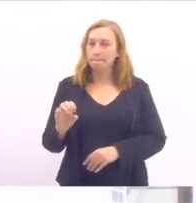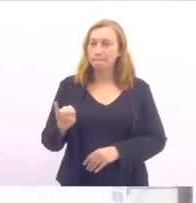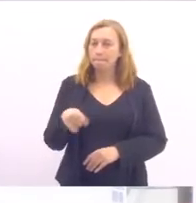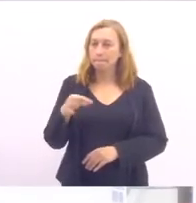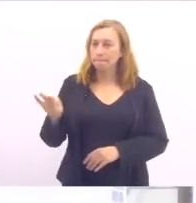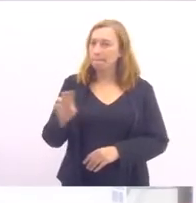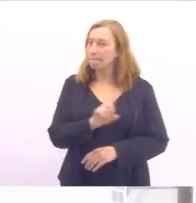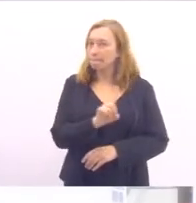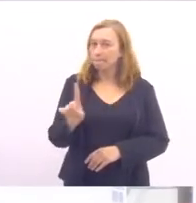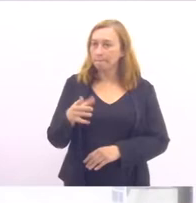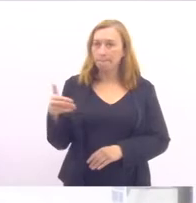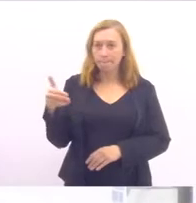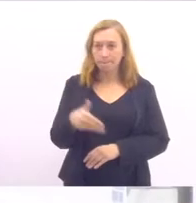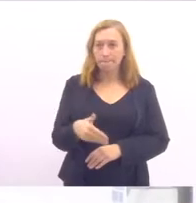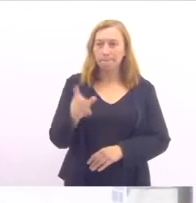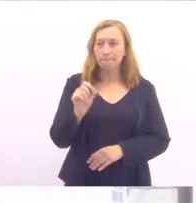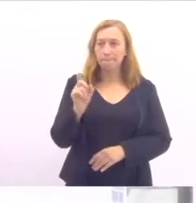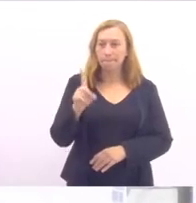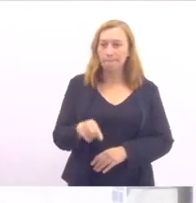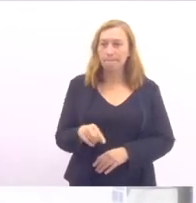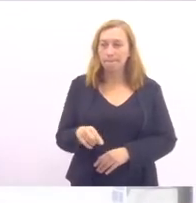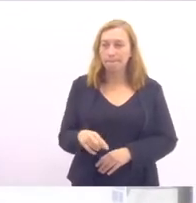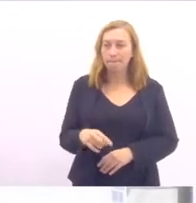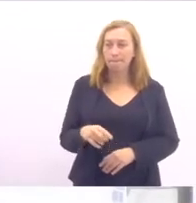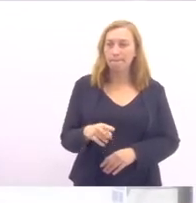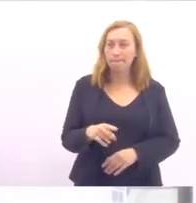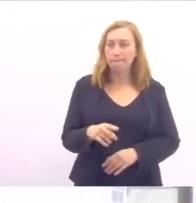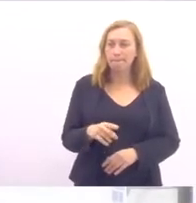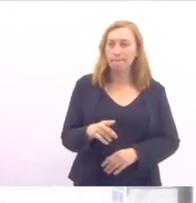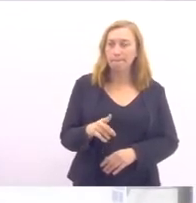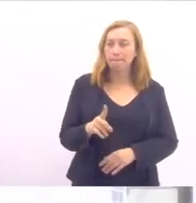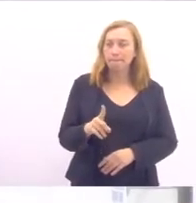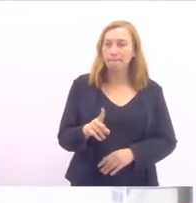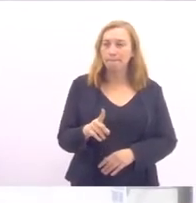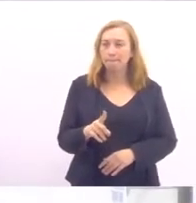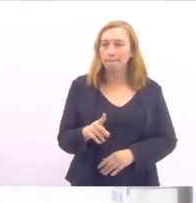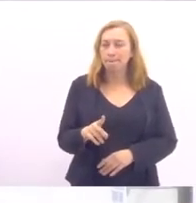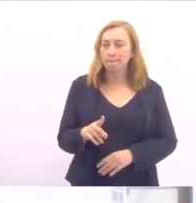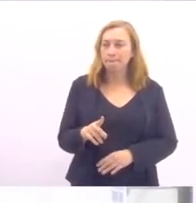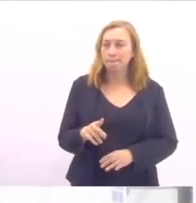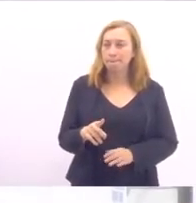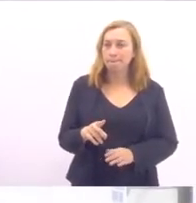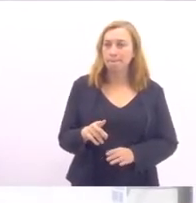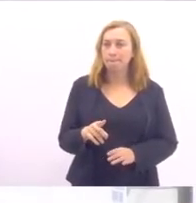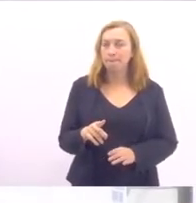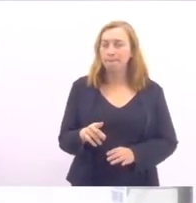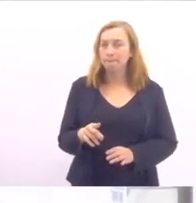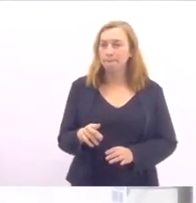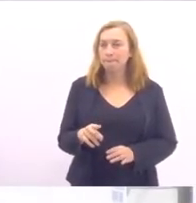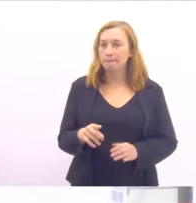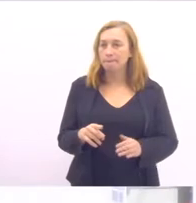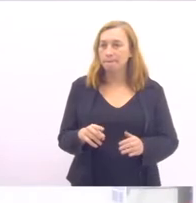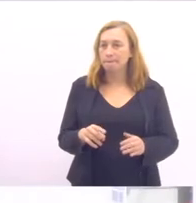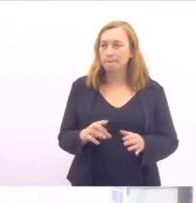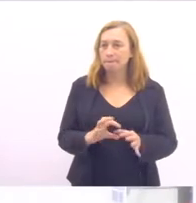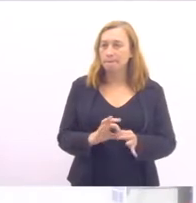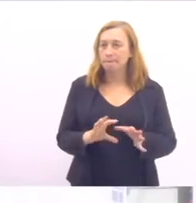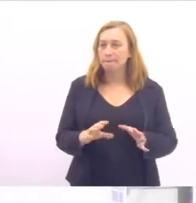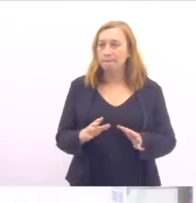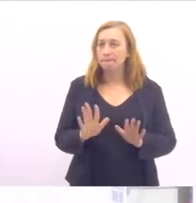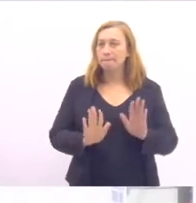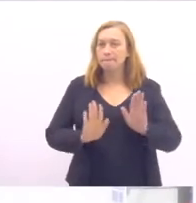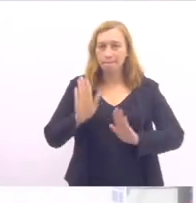ainda, que é a questão de desburocratizar o processo do licenciamento, no caso